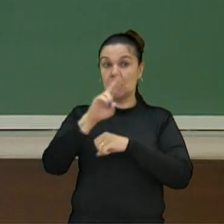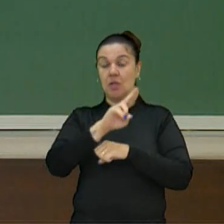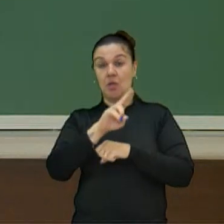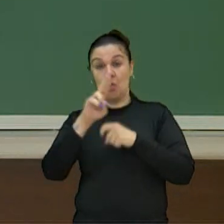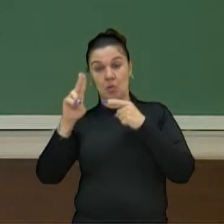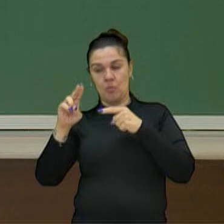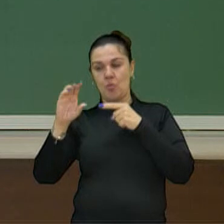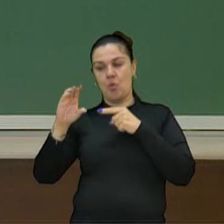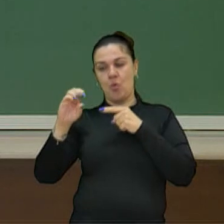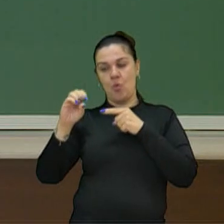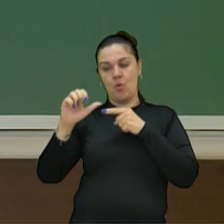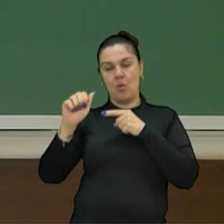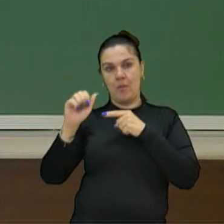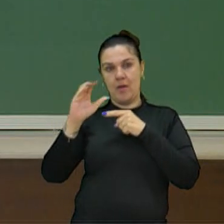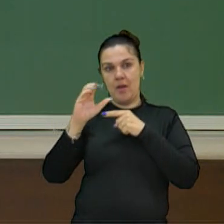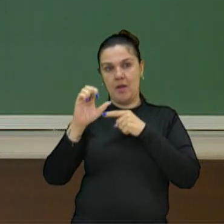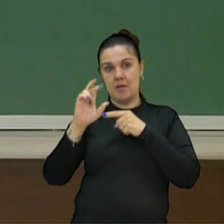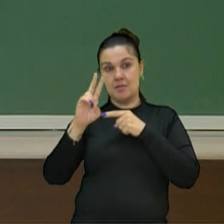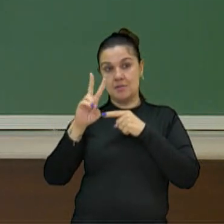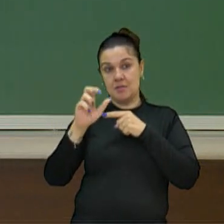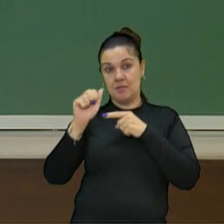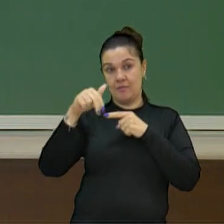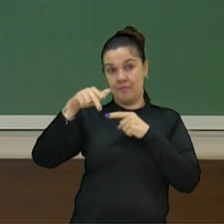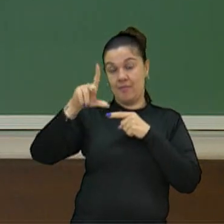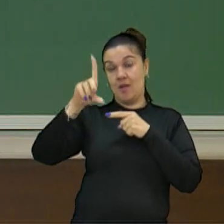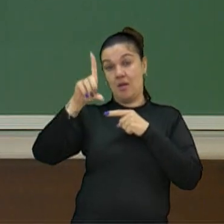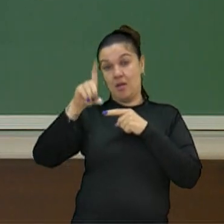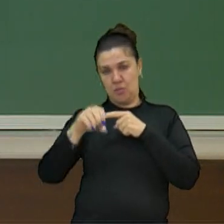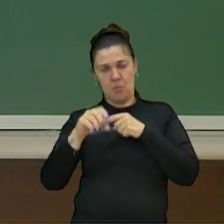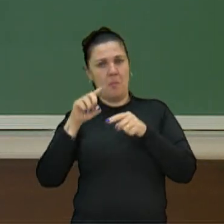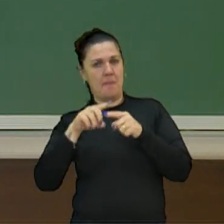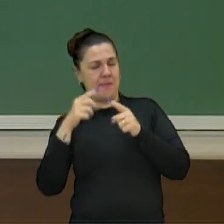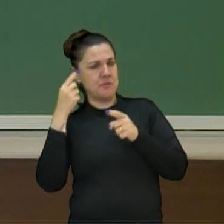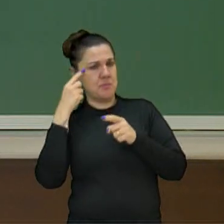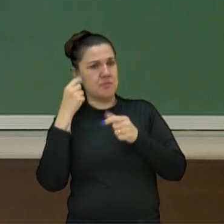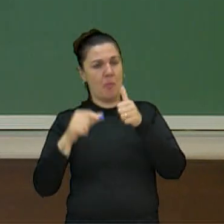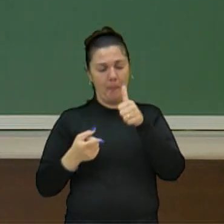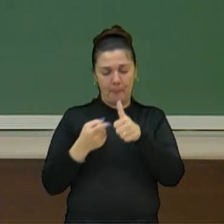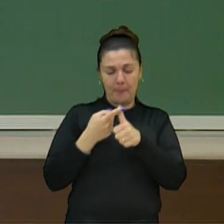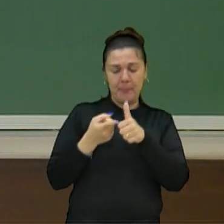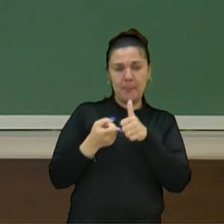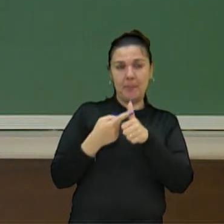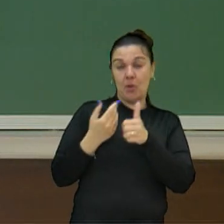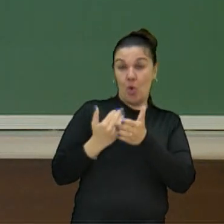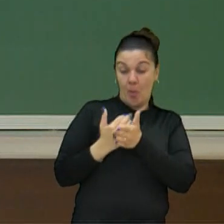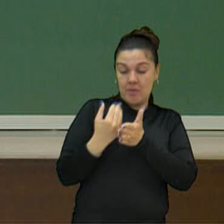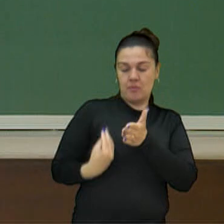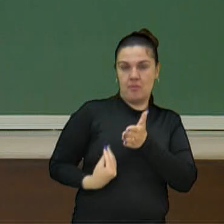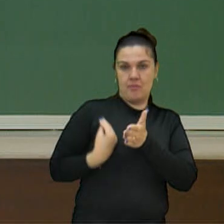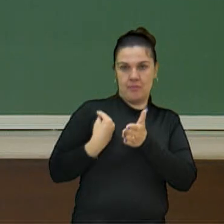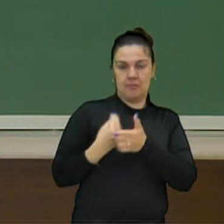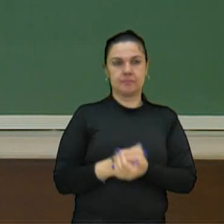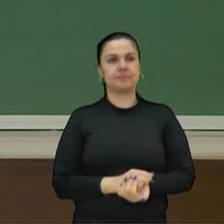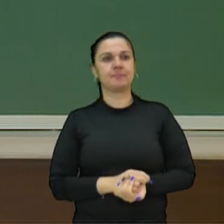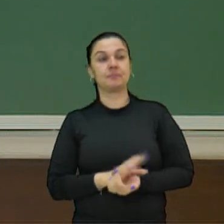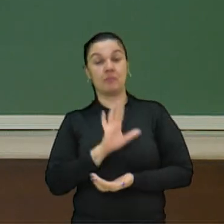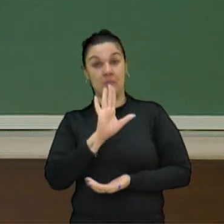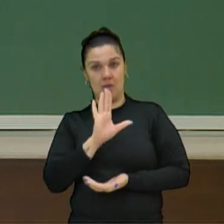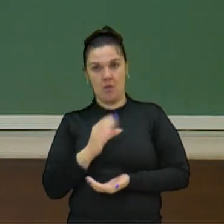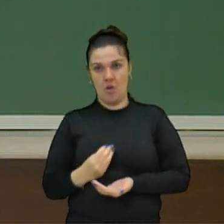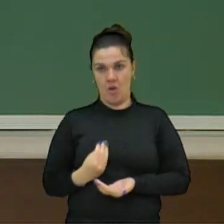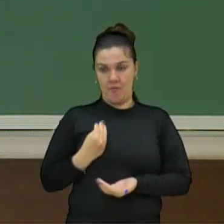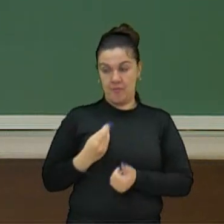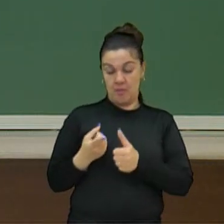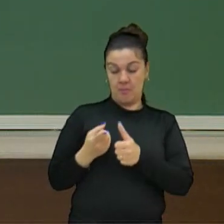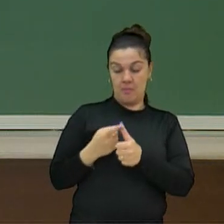O coacervado ainda não é um ser vivo, mas é o que a gente acredita que foi o precursor ali da vida. A vida, o primeiro ser